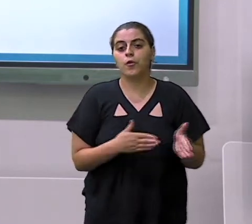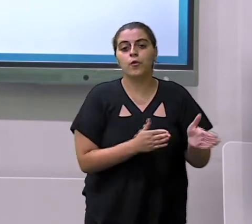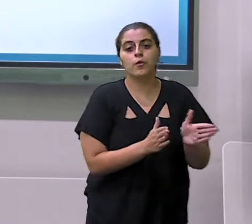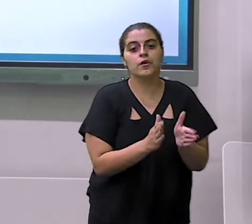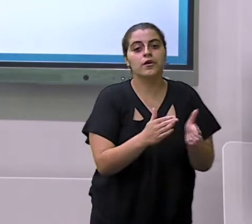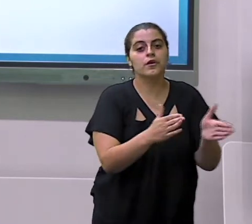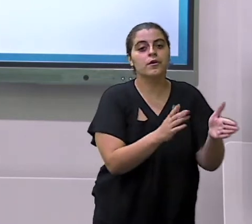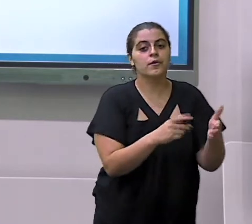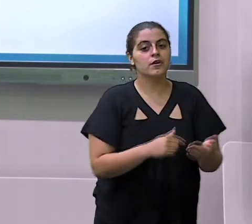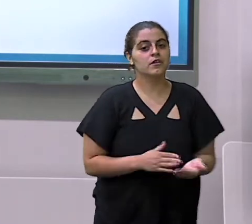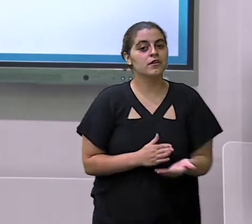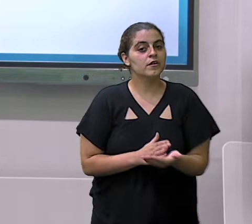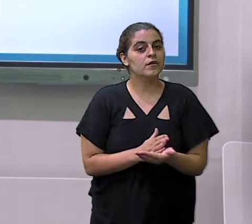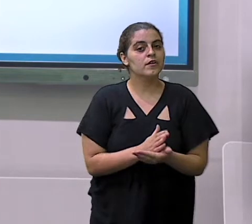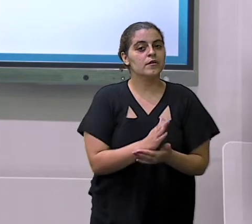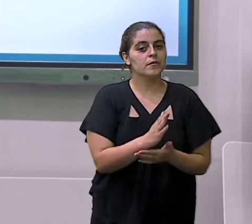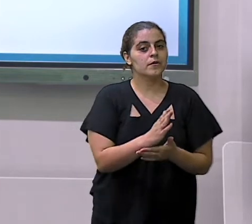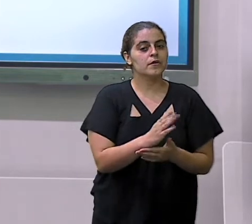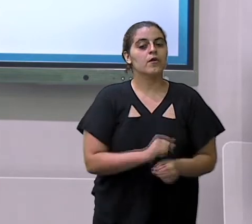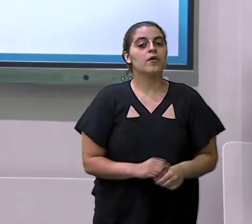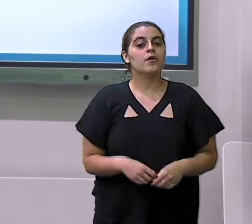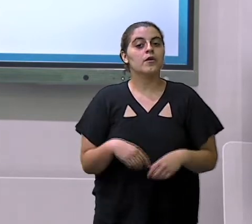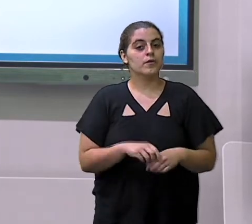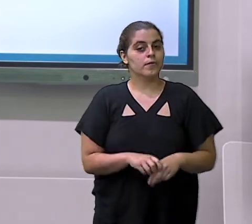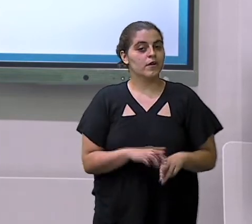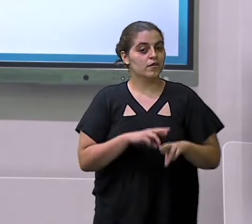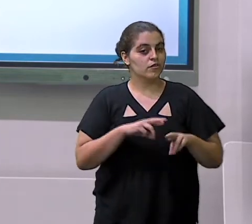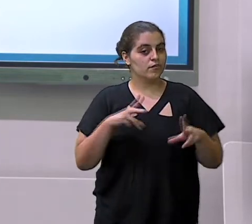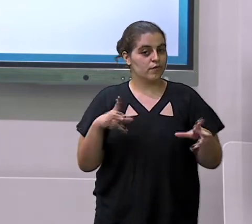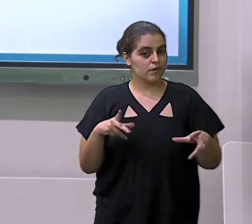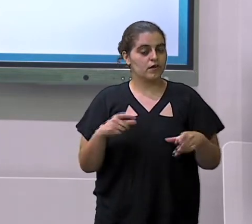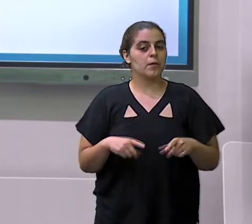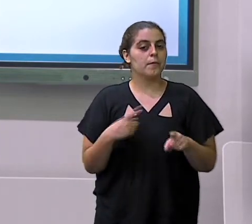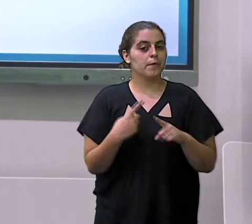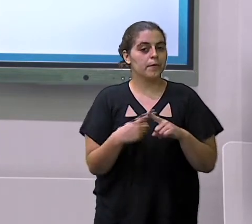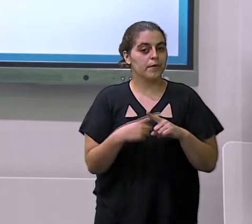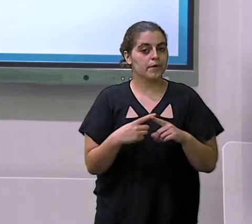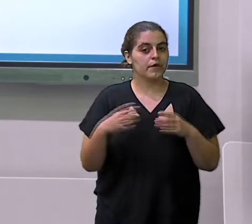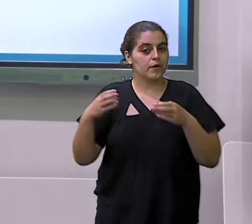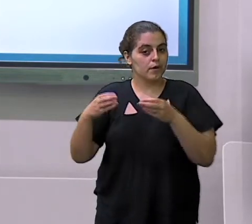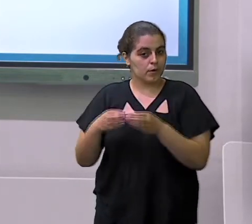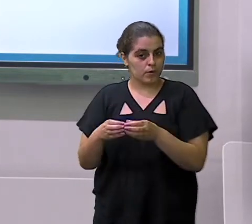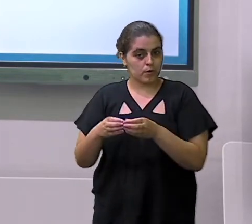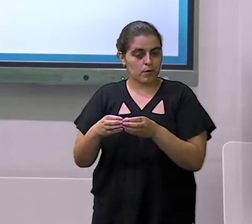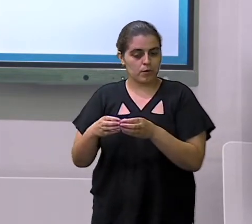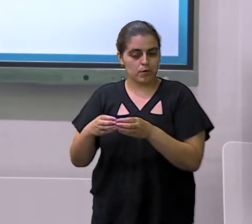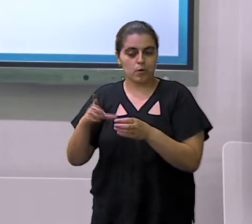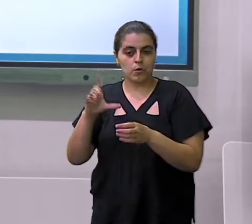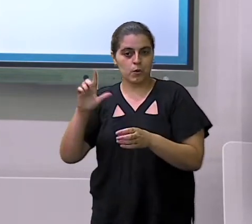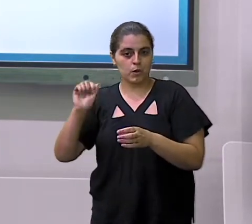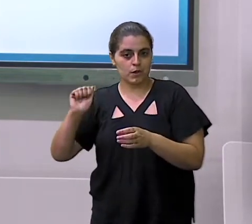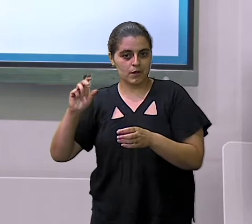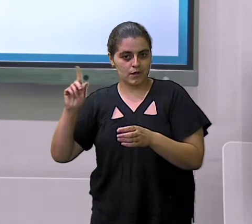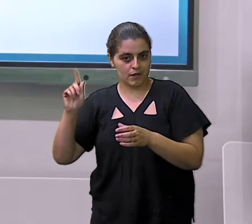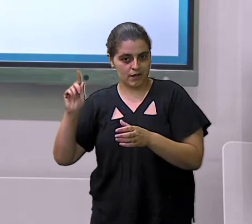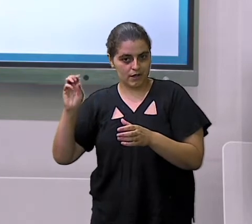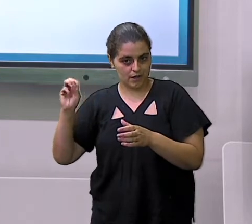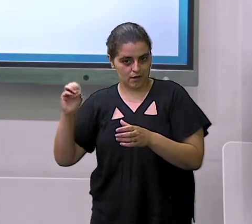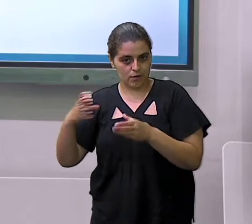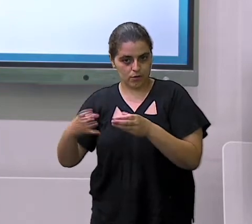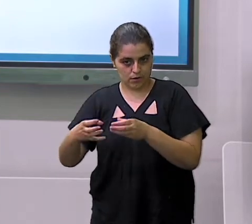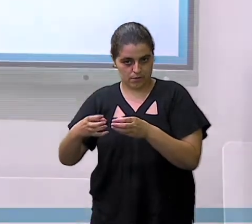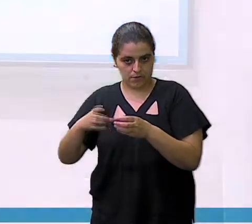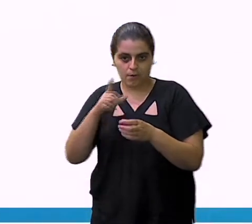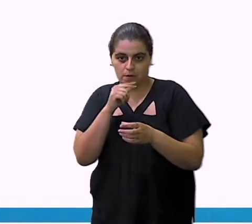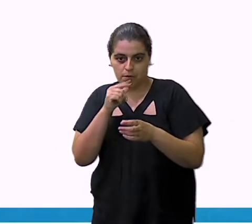o lago, ele está ali, cercado por terra, ele não tem um percurso. Então, olha, os